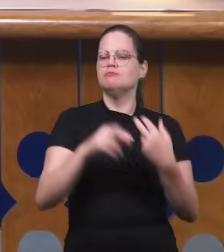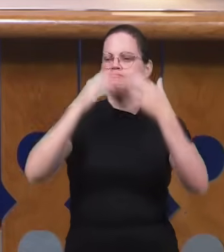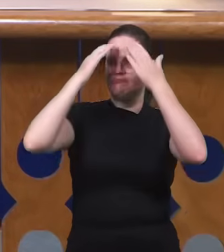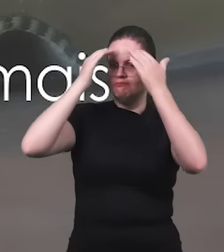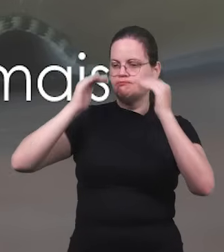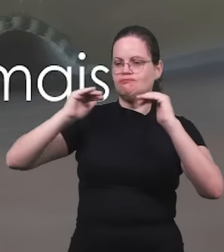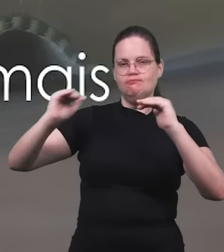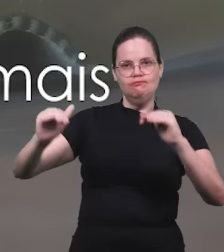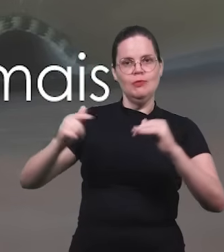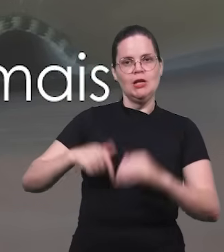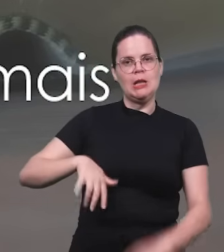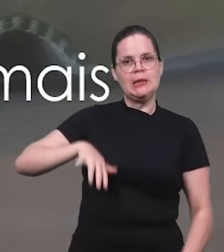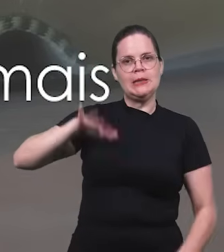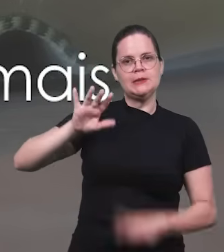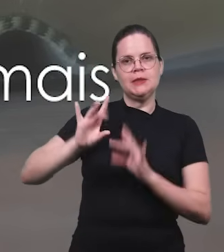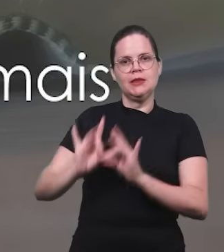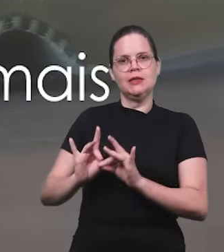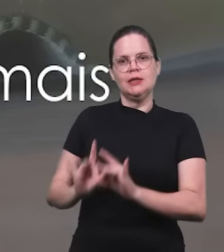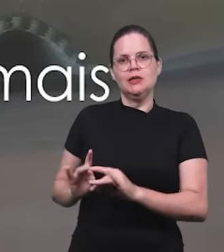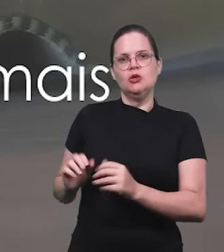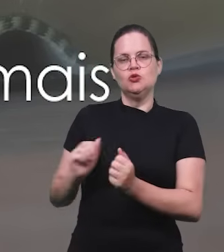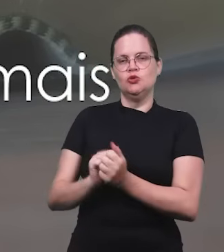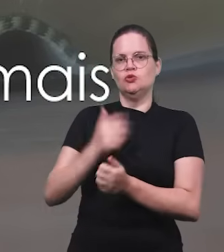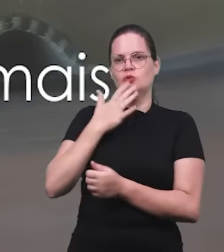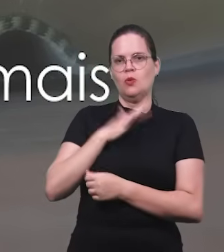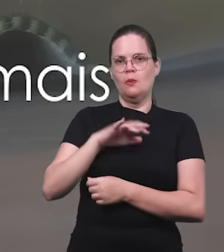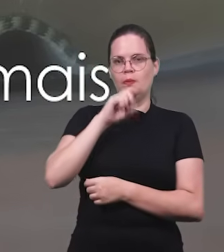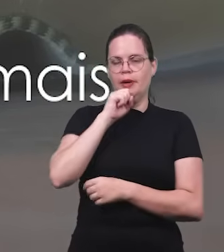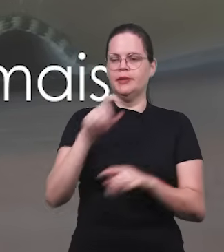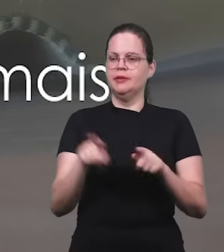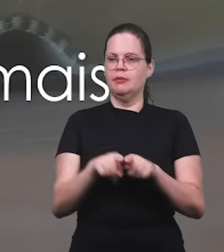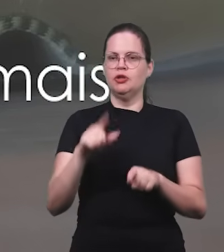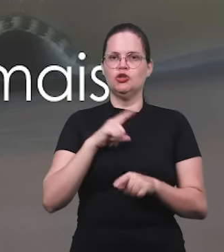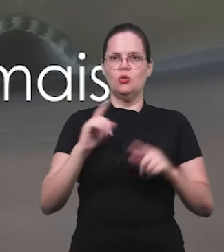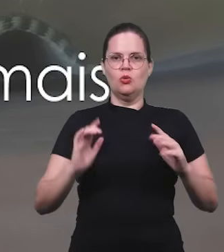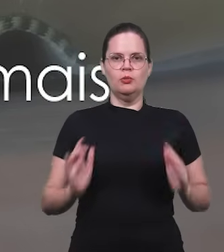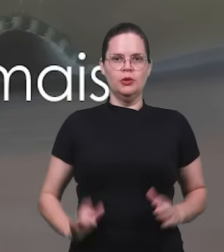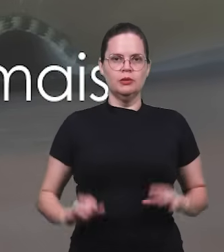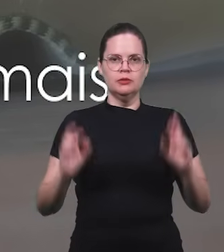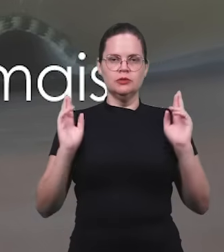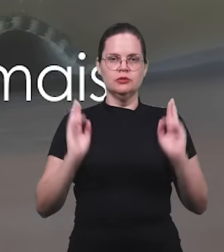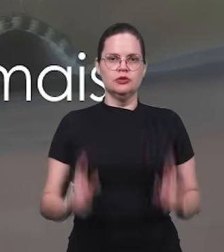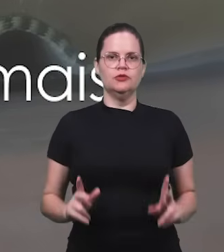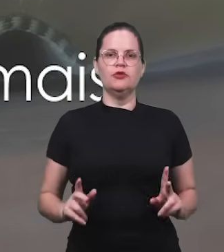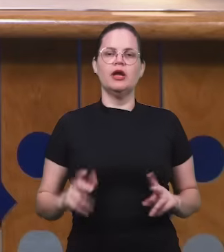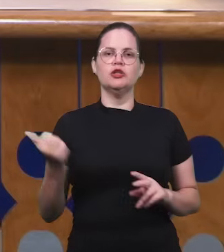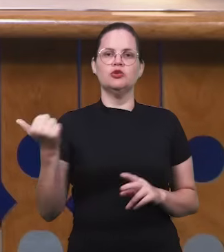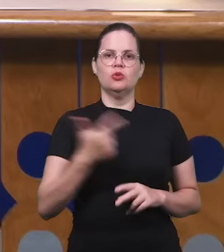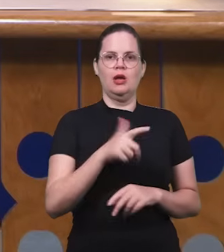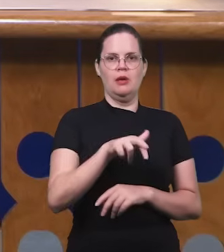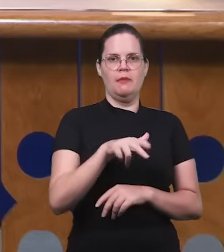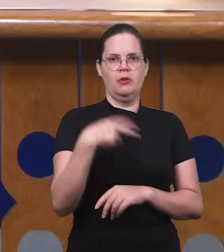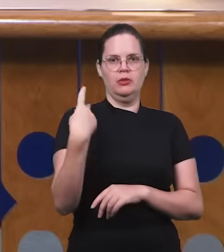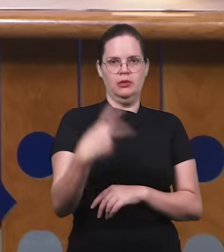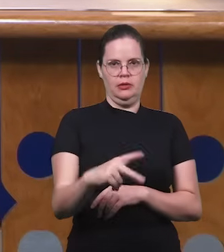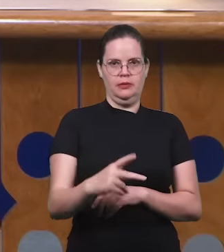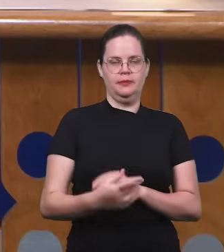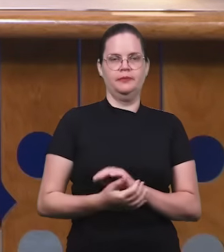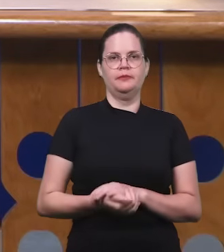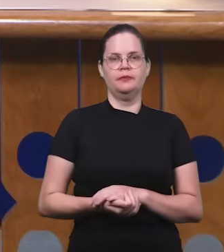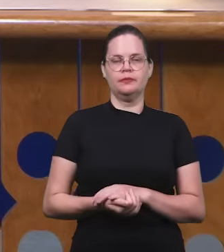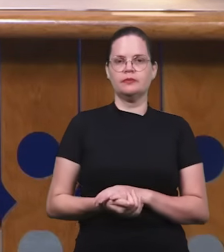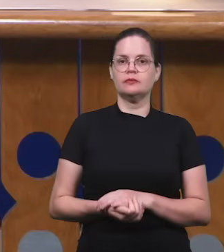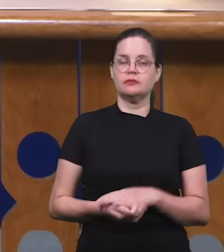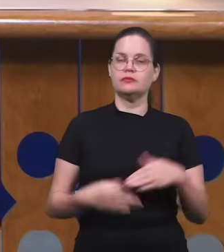pai, e tinha realmente uma postura diferente de seus irmãos. Então, por